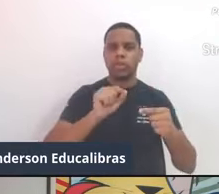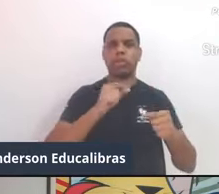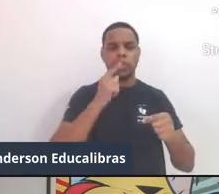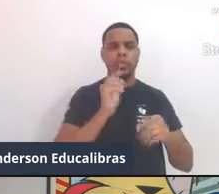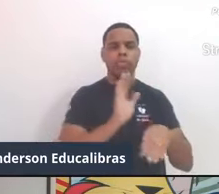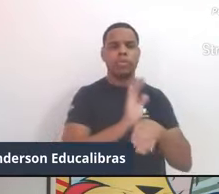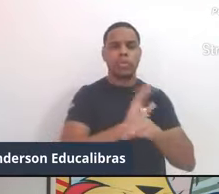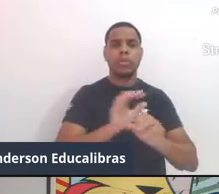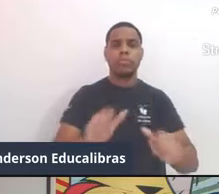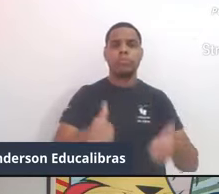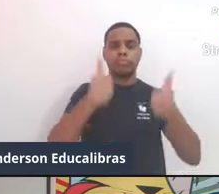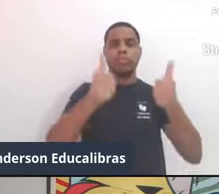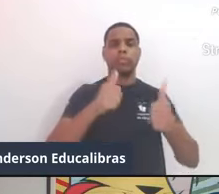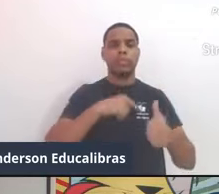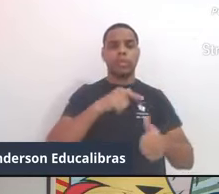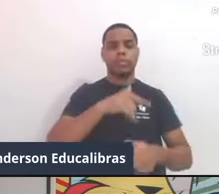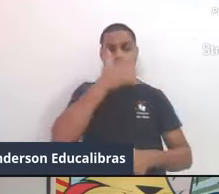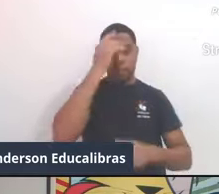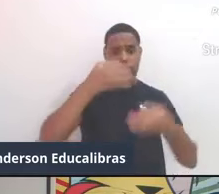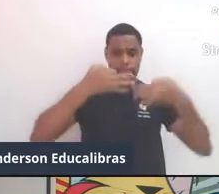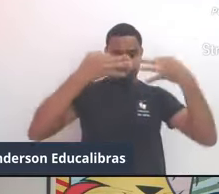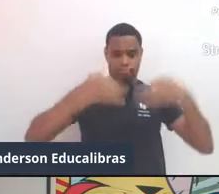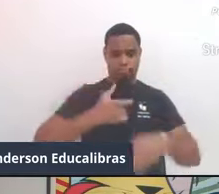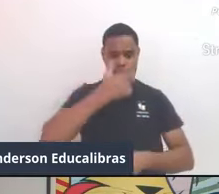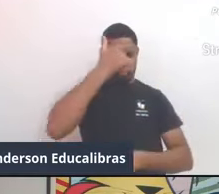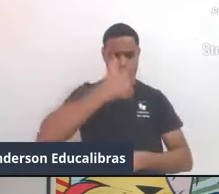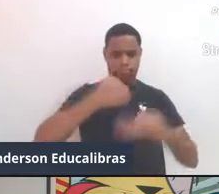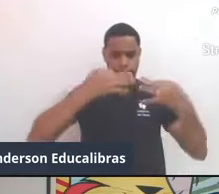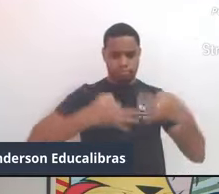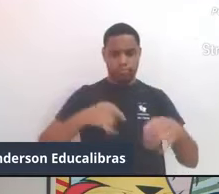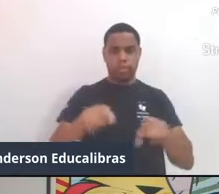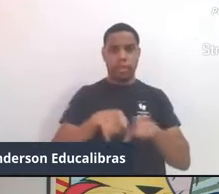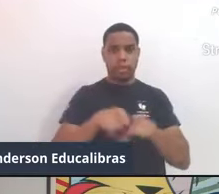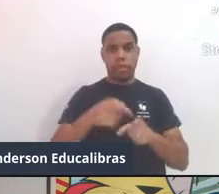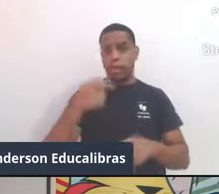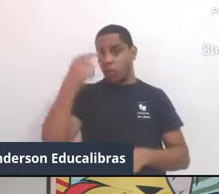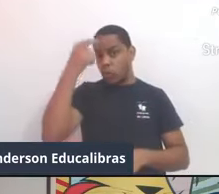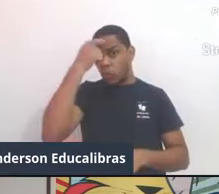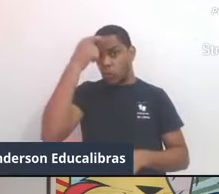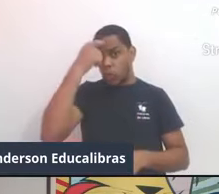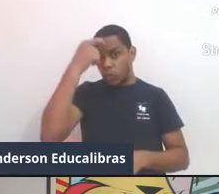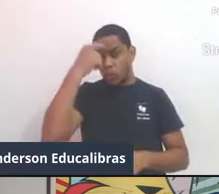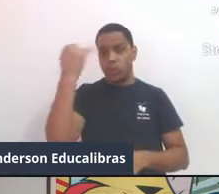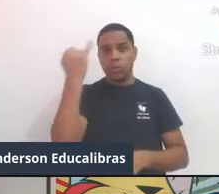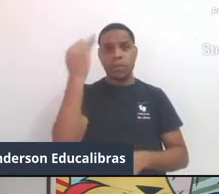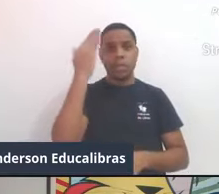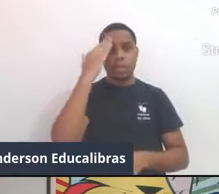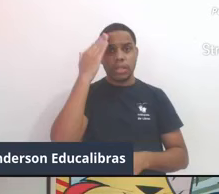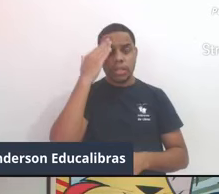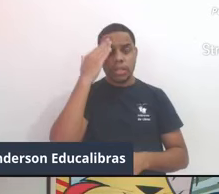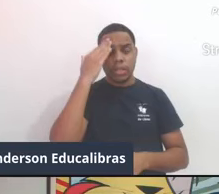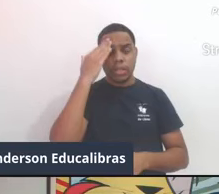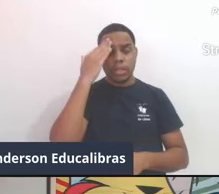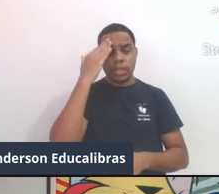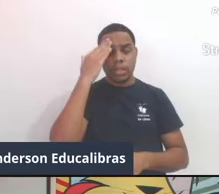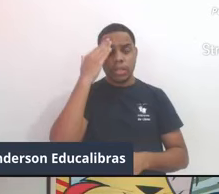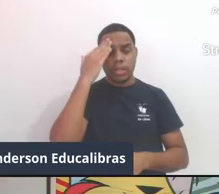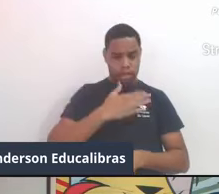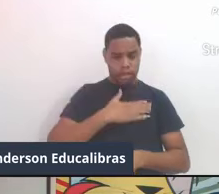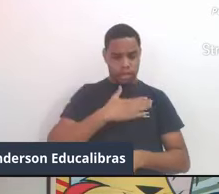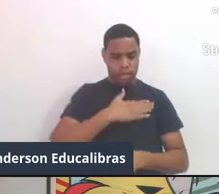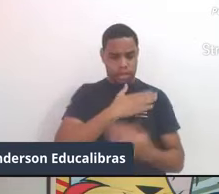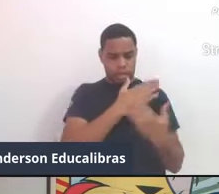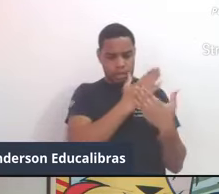cidadania, de uma cidadania mais consciente, capaz de entender melhor o próprio papel, entender melhor quem